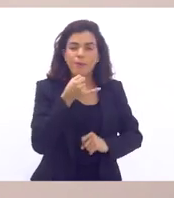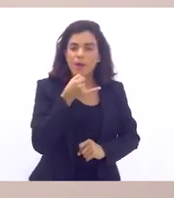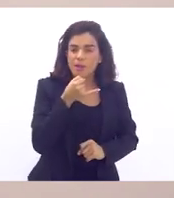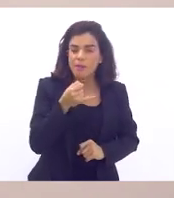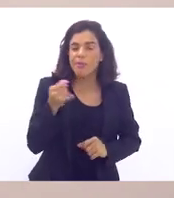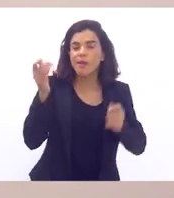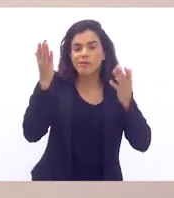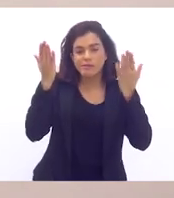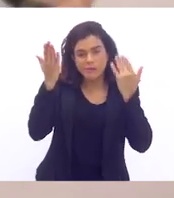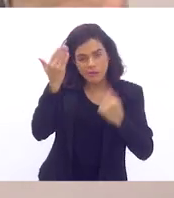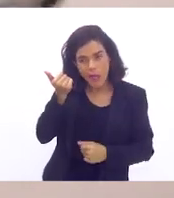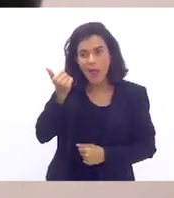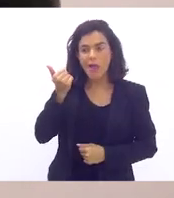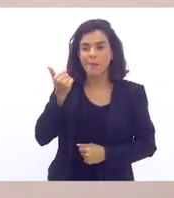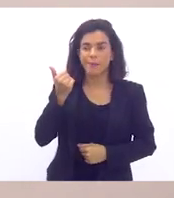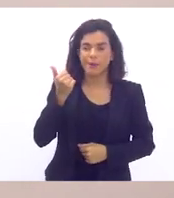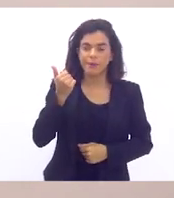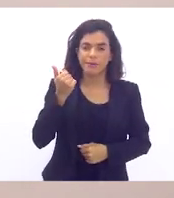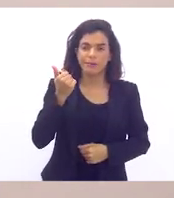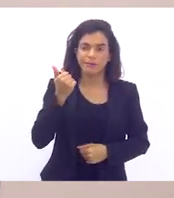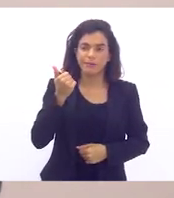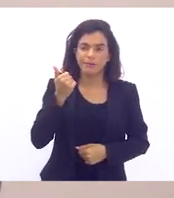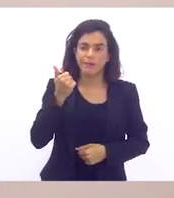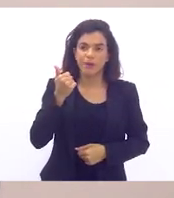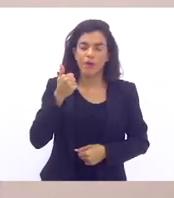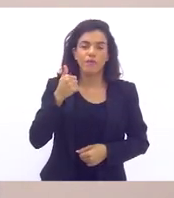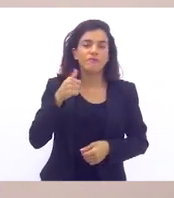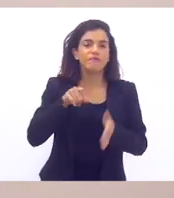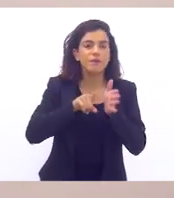saiba fazer o teste